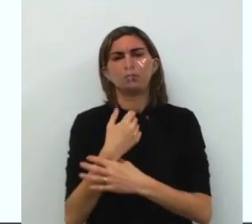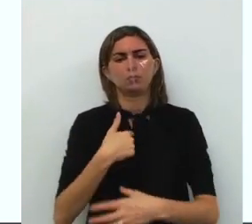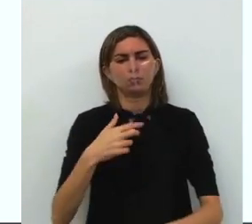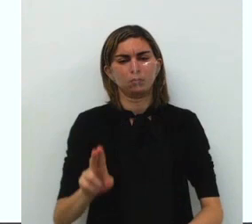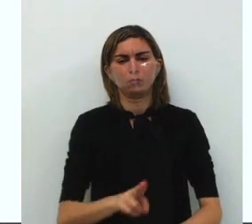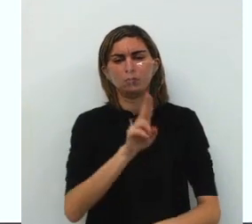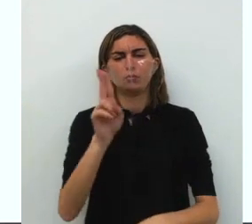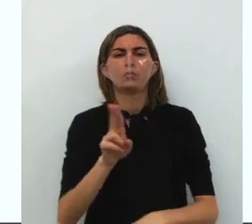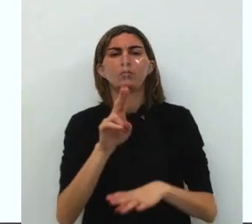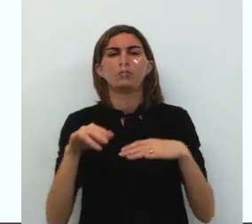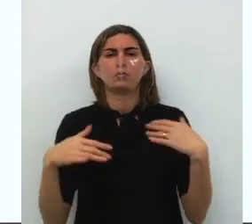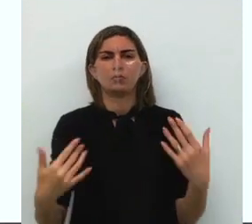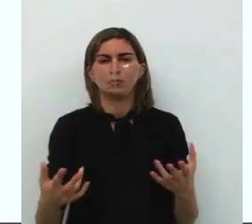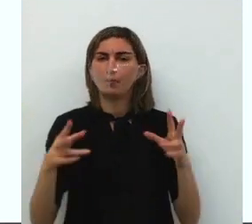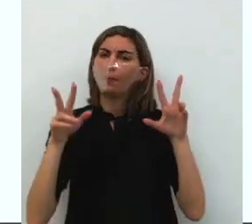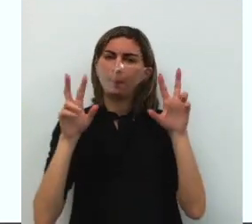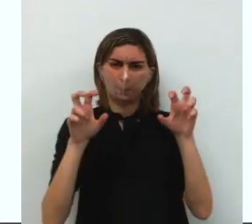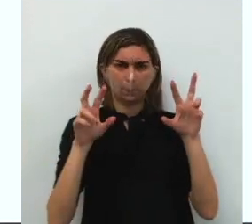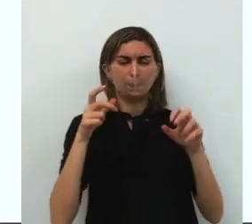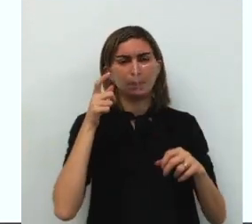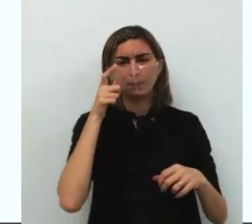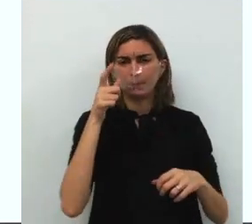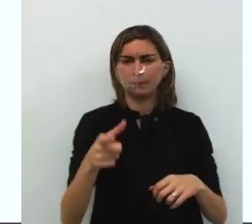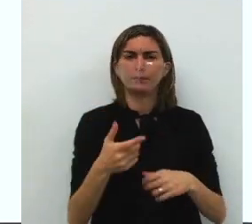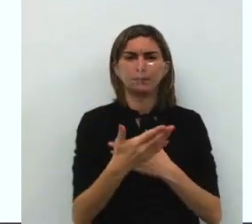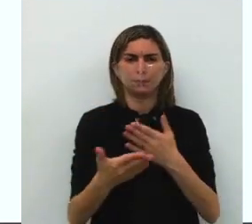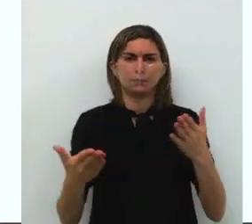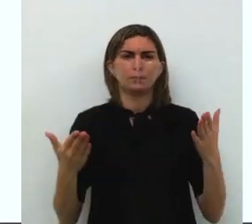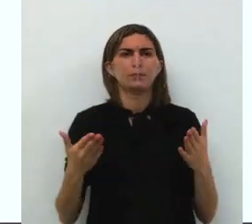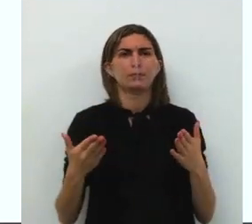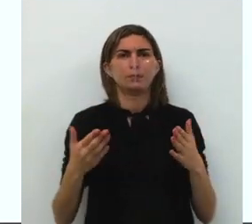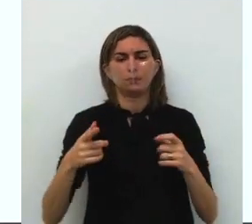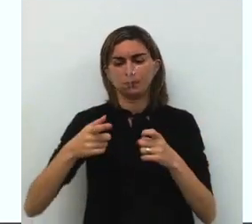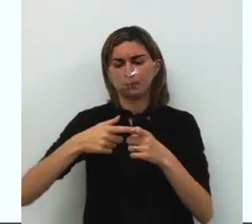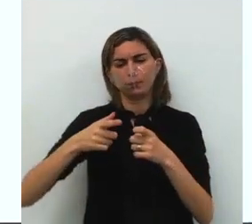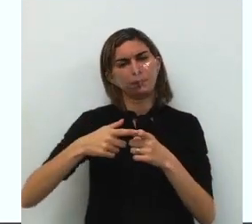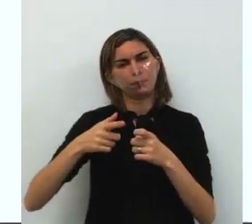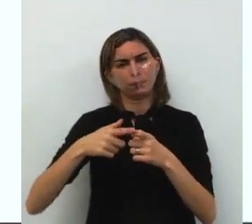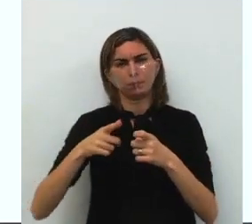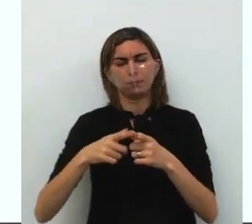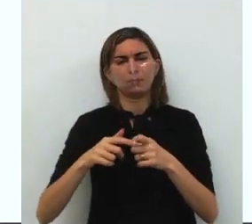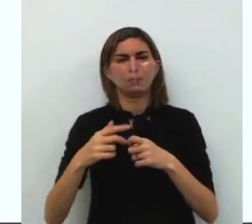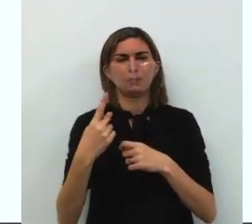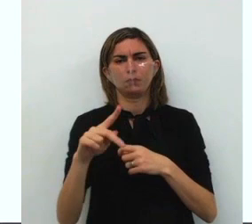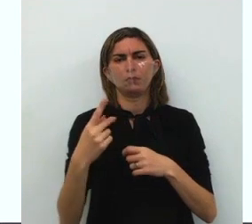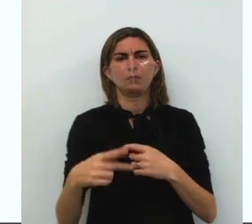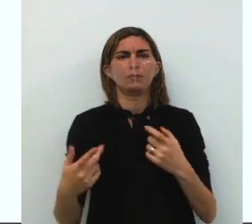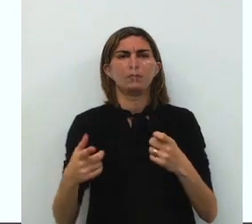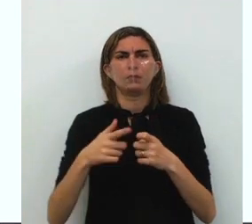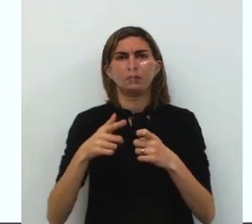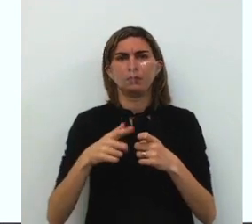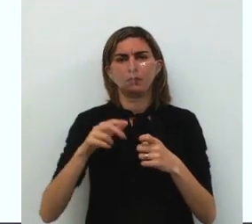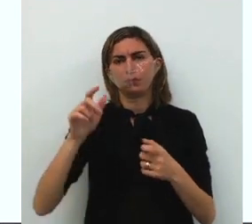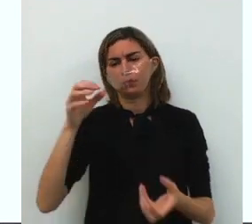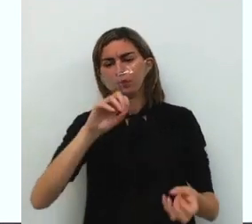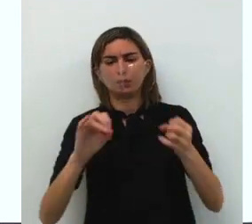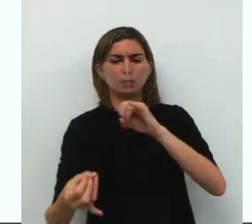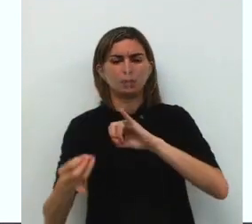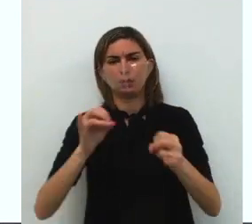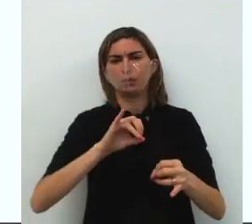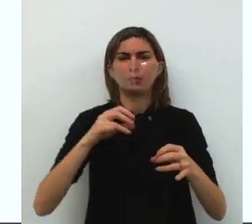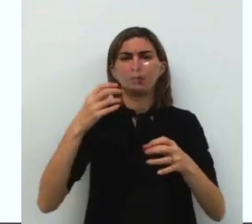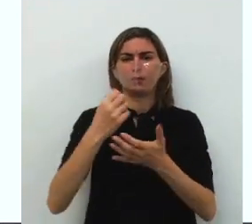usar? Certo? Então, é um tema que interessa a todo mundo. Então, aquele médico ou então aquele químico,